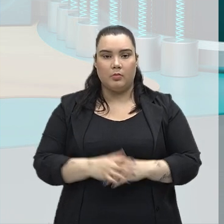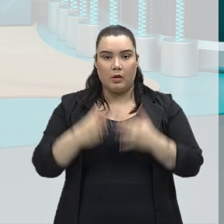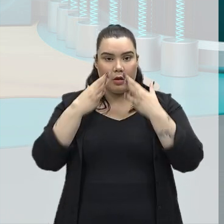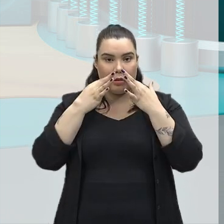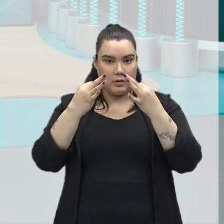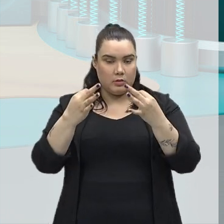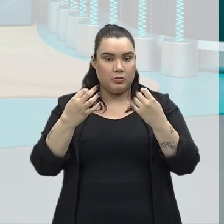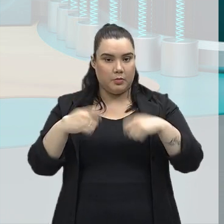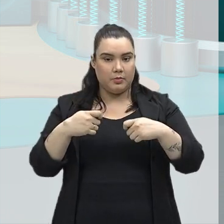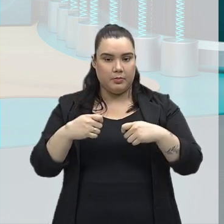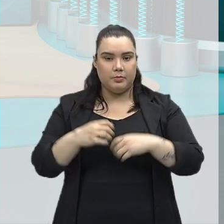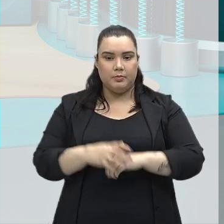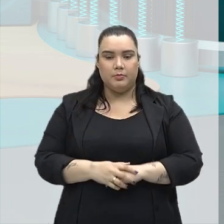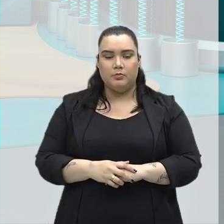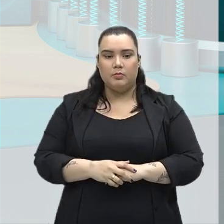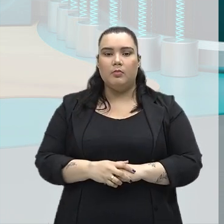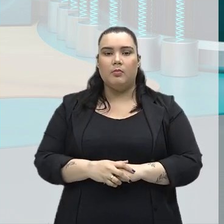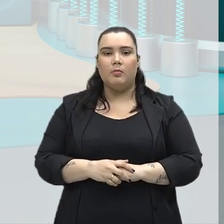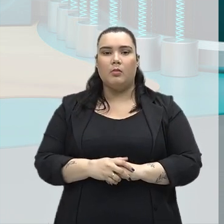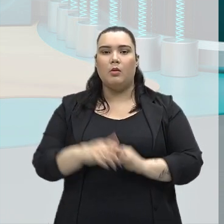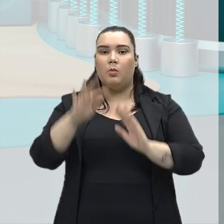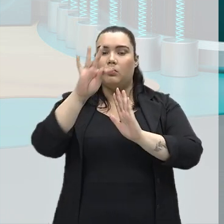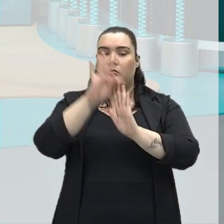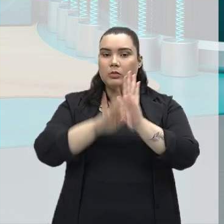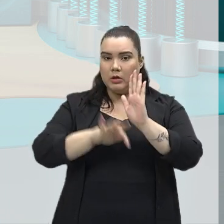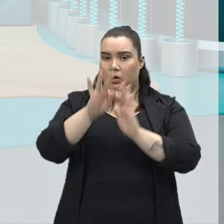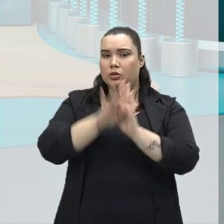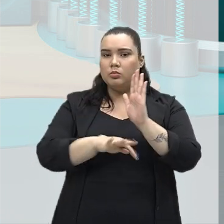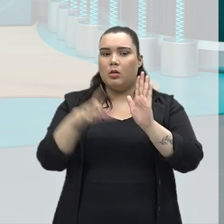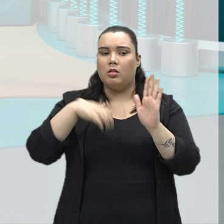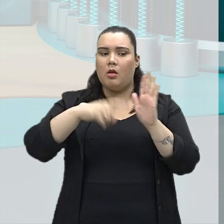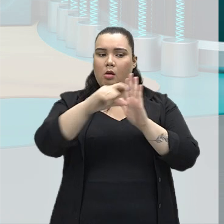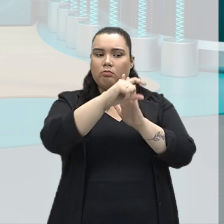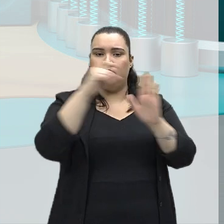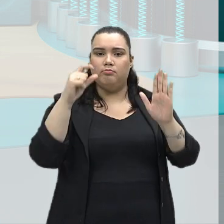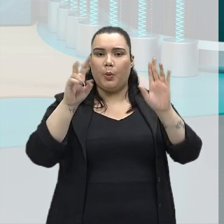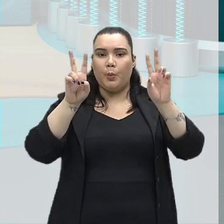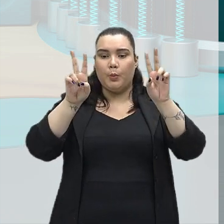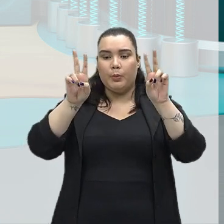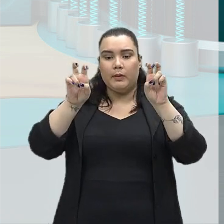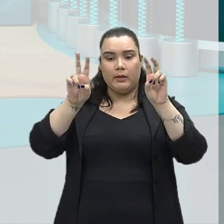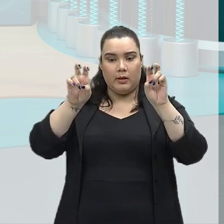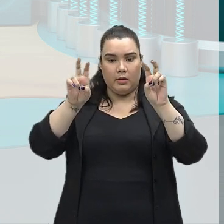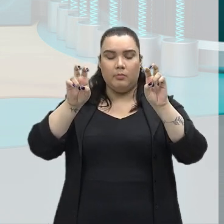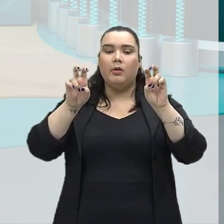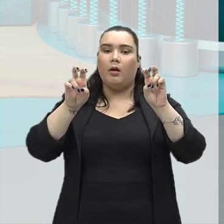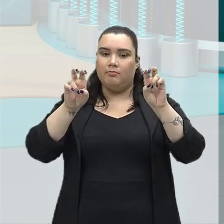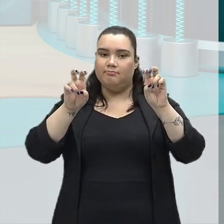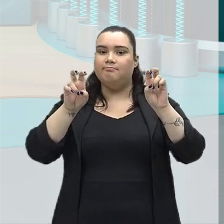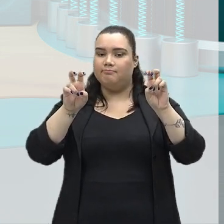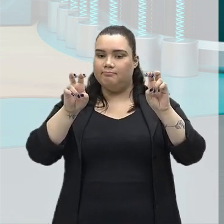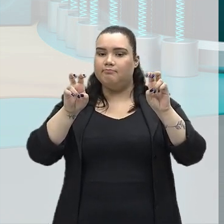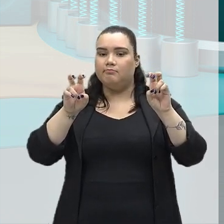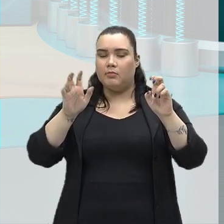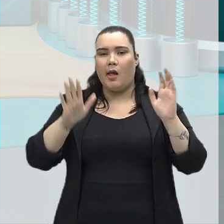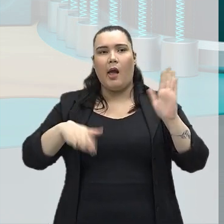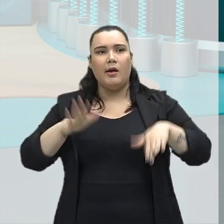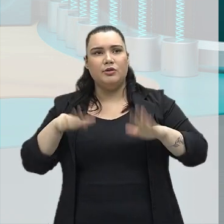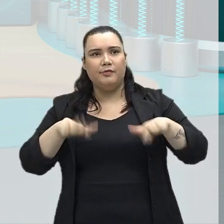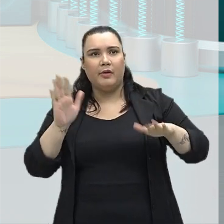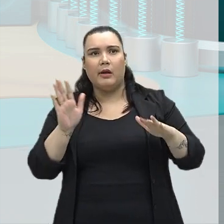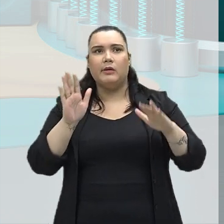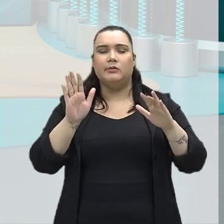vocês vão procurar o título, tá? Então, pelo título, geralmente, ali no